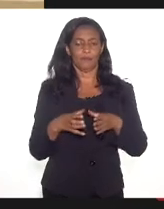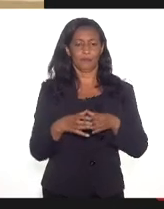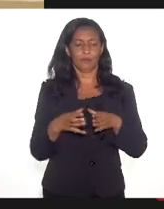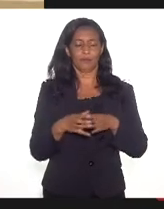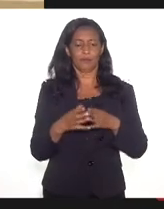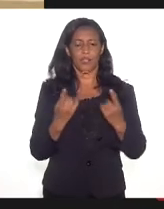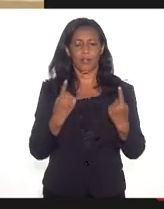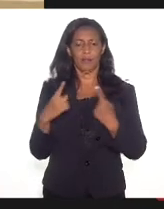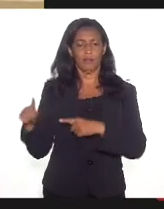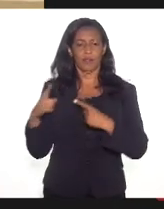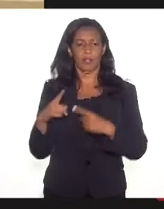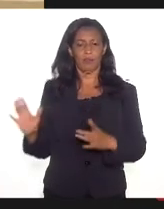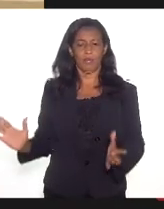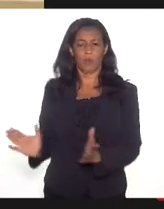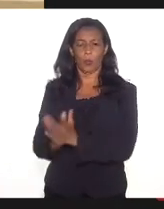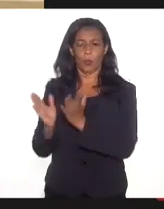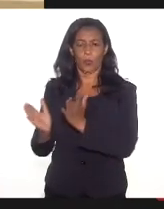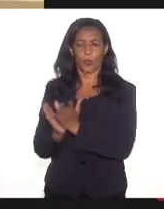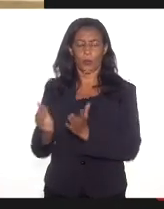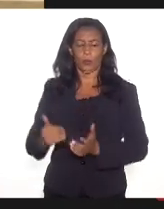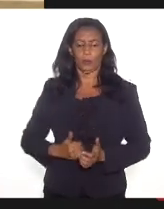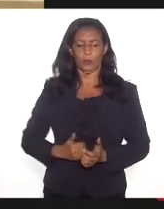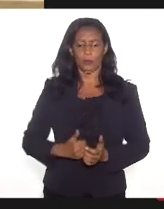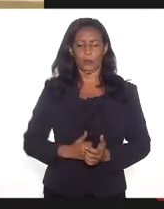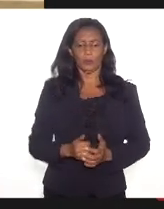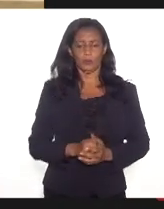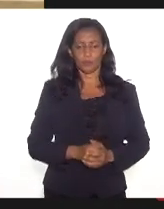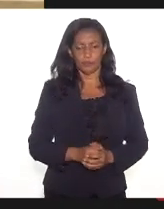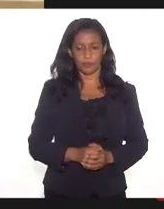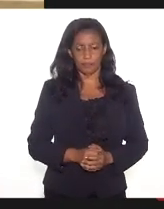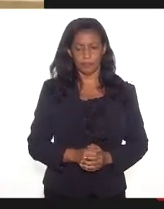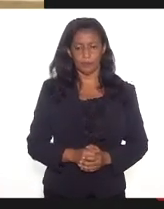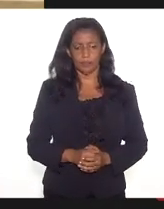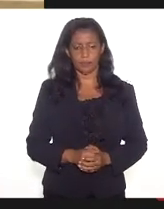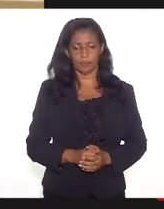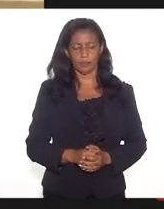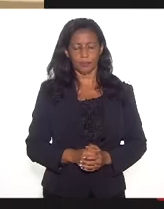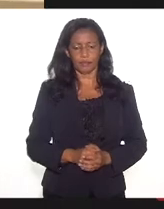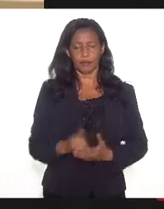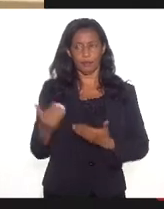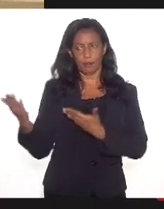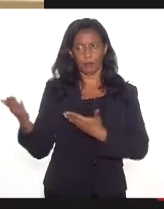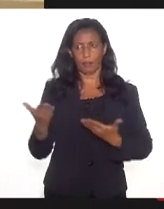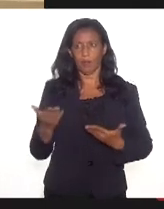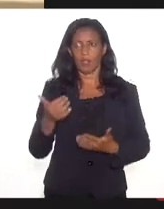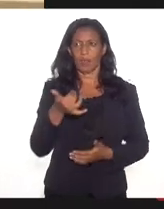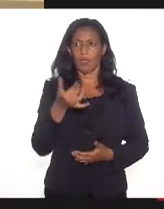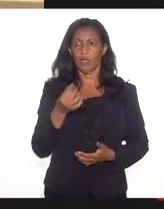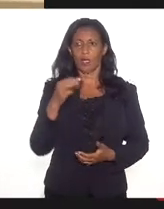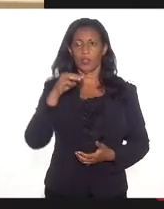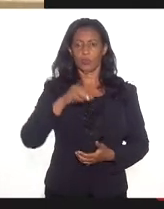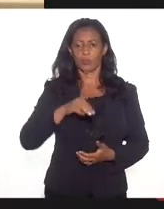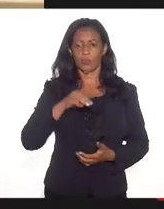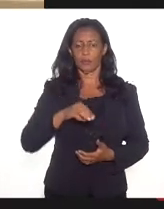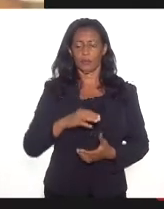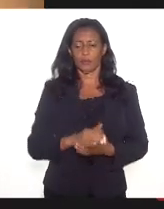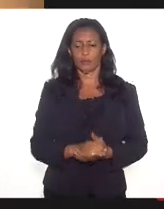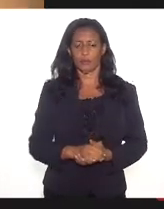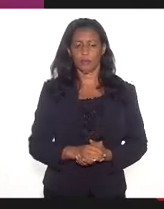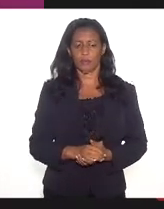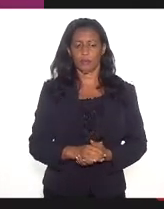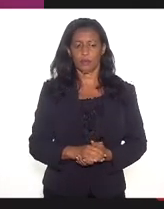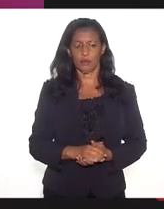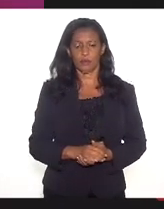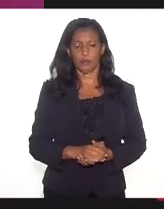enfrentamento à miséria e à extrema pobreza Rejane a senhora dispõe de dez minutos deputada